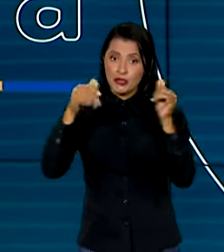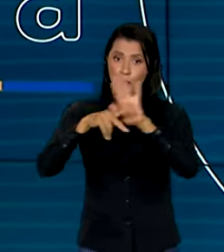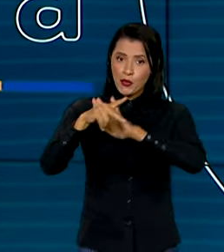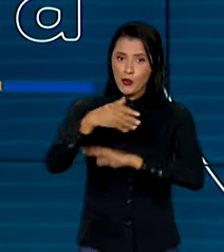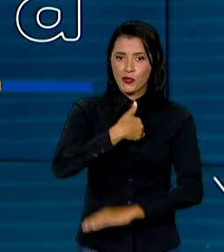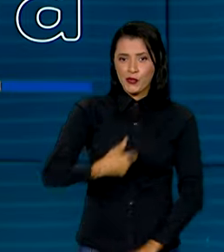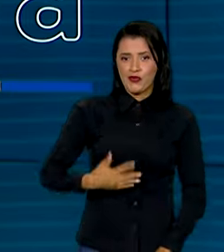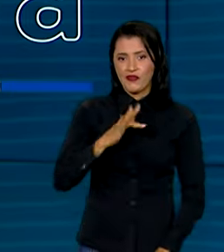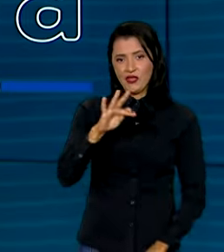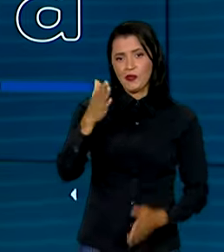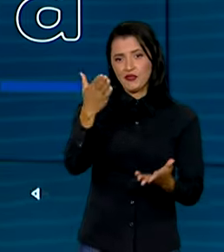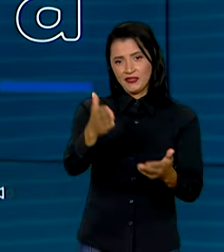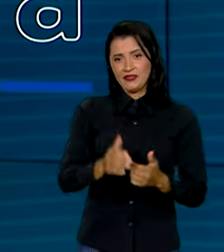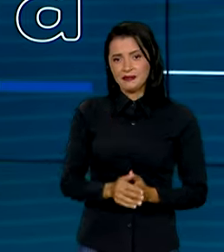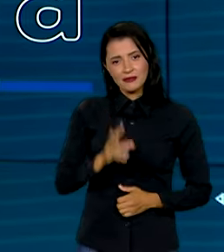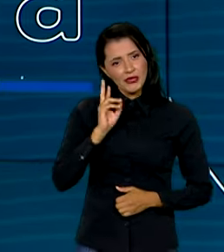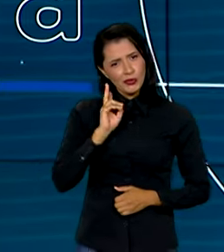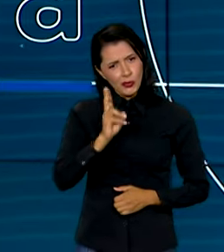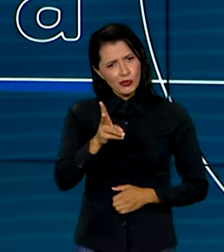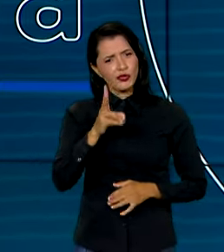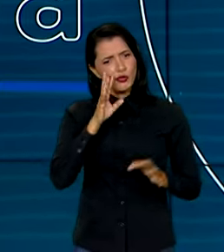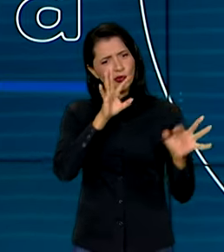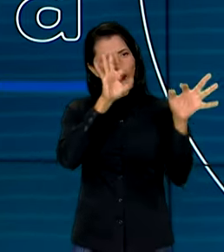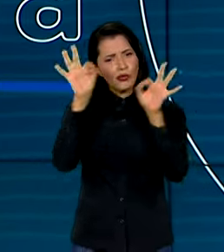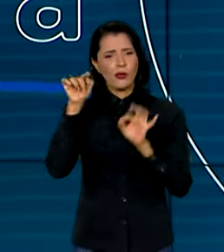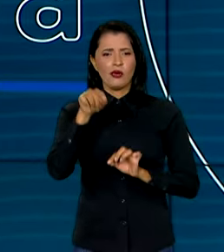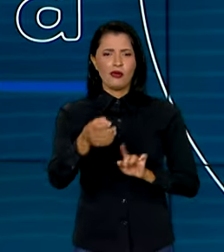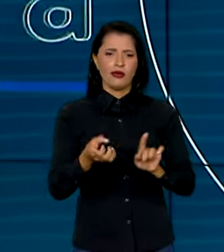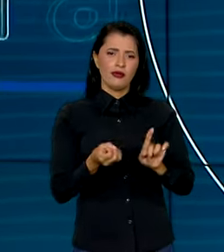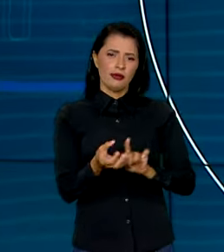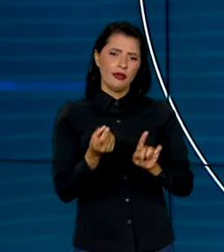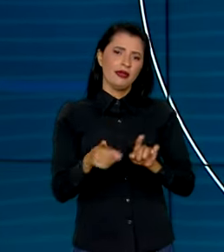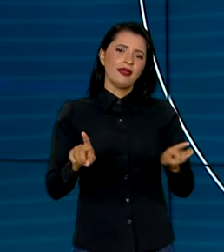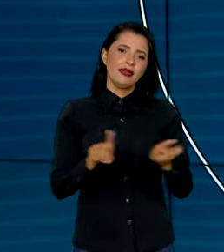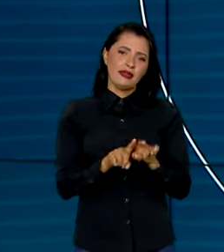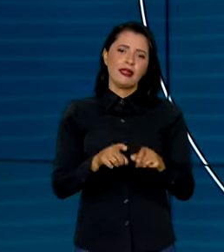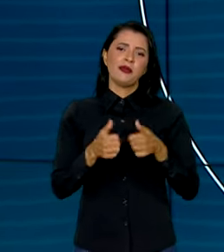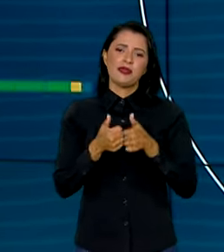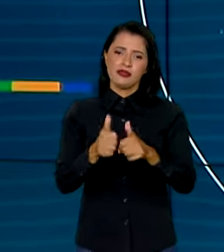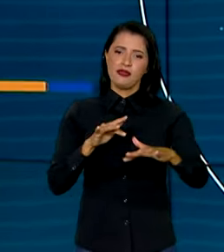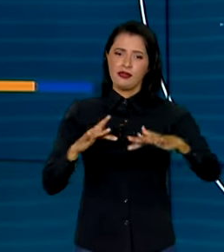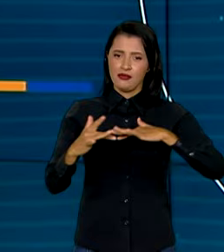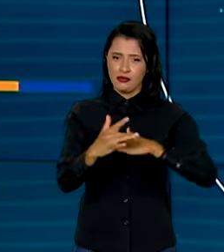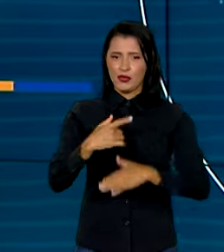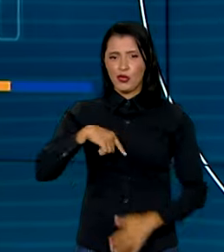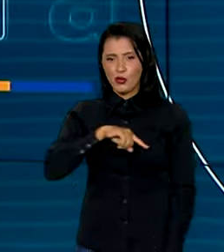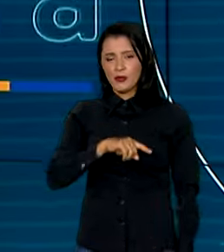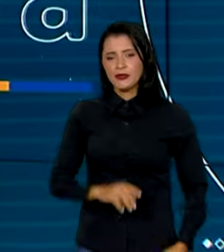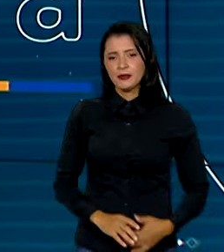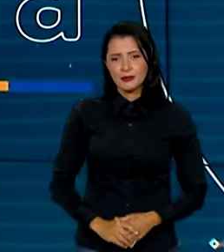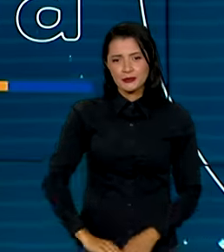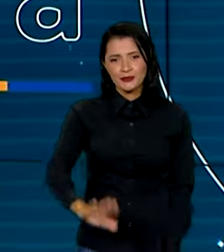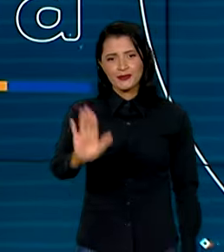governo federal para você. Então, continue ligado aqui no Canal Gov e nos siga também pelas nossas redes